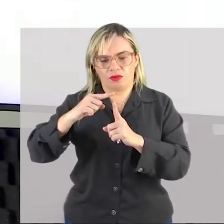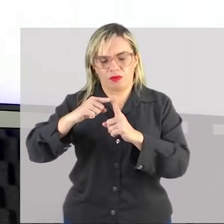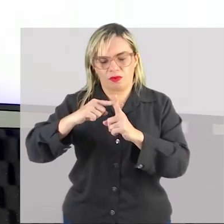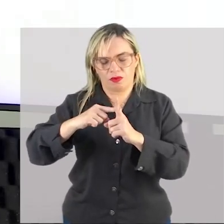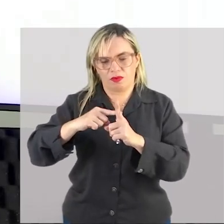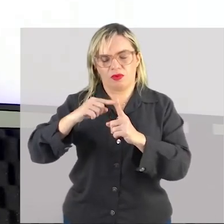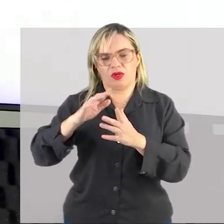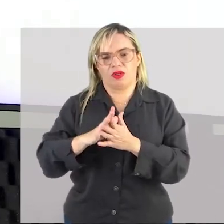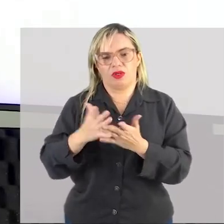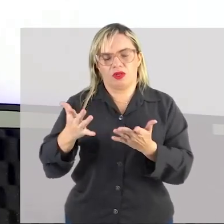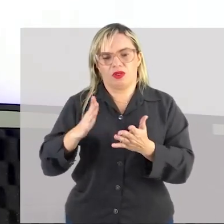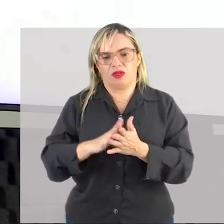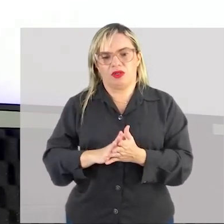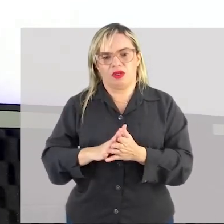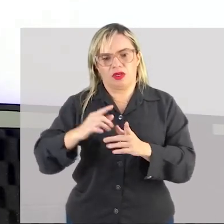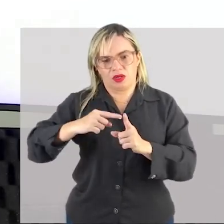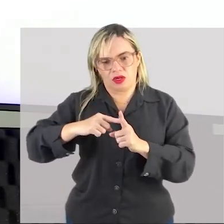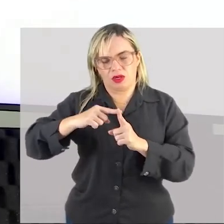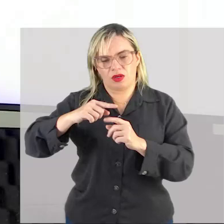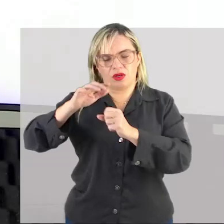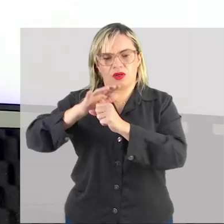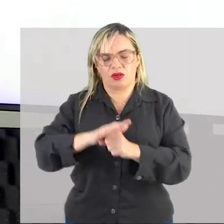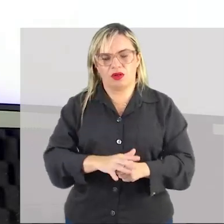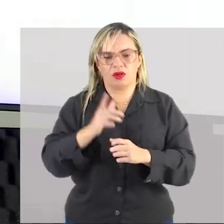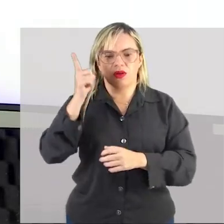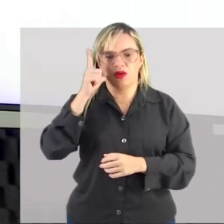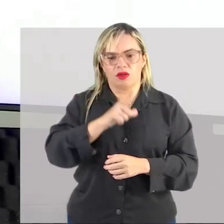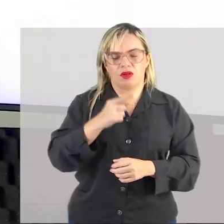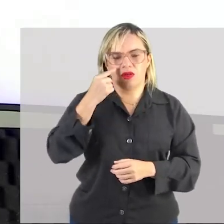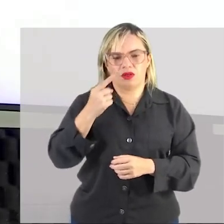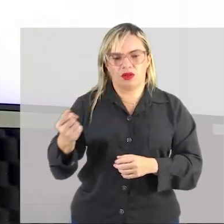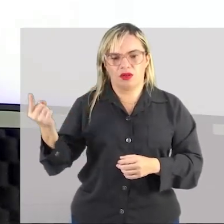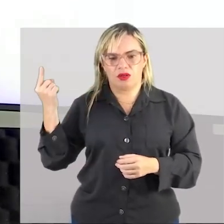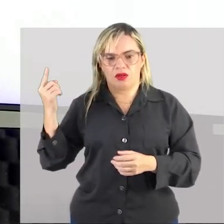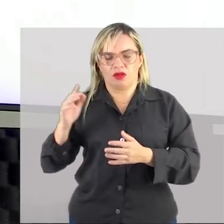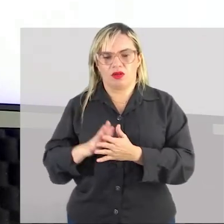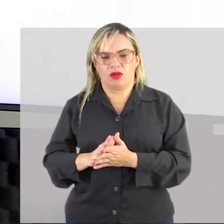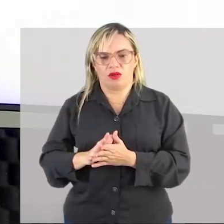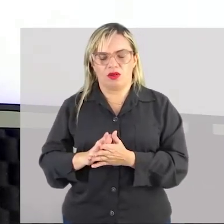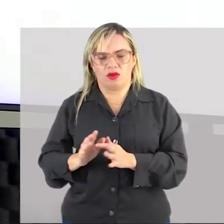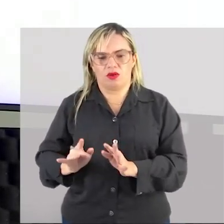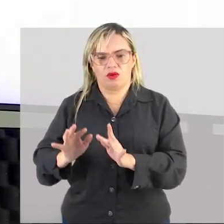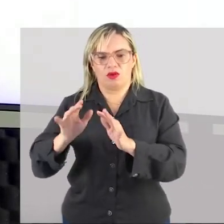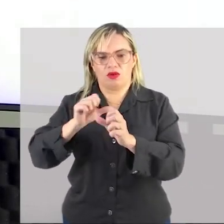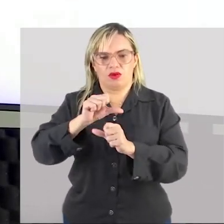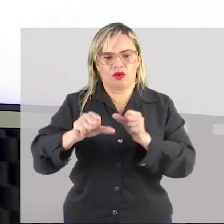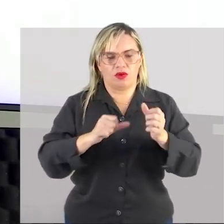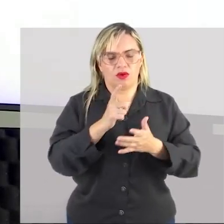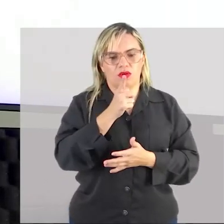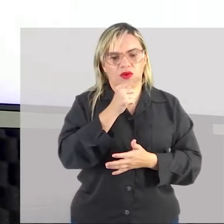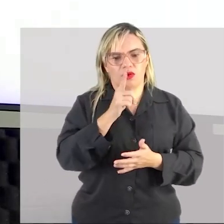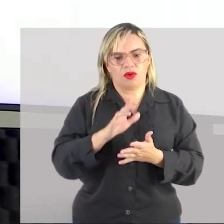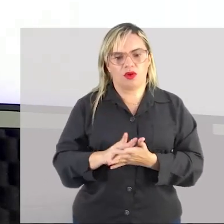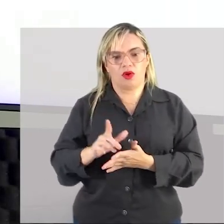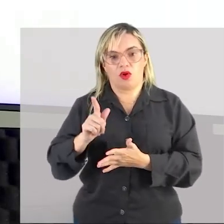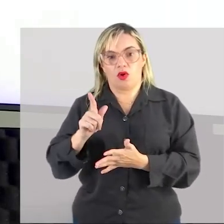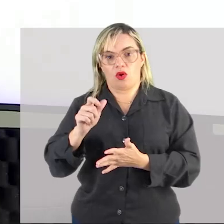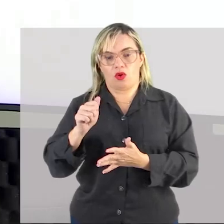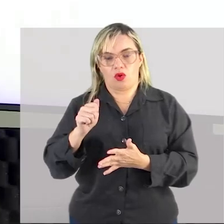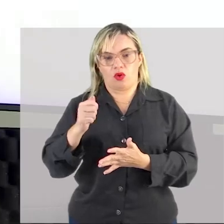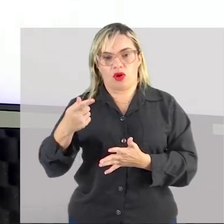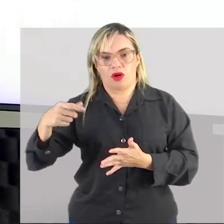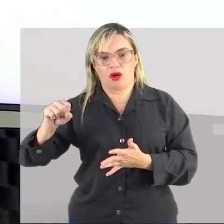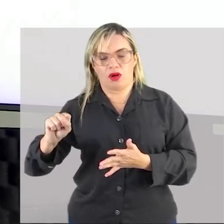muito baixa e eu também tenho que aumentar muito a pressão. Aí eu consigo trazer do estado gasoso para o estado líquido, no caso o gás, tá?